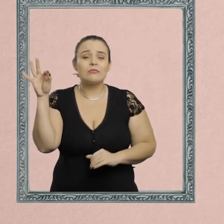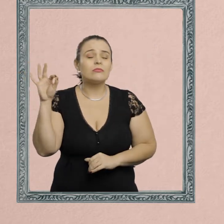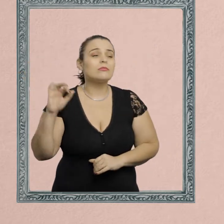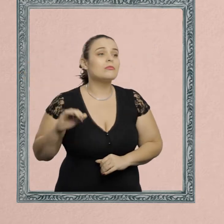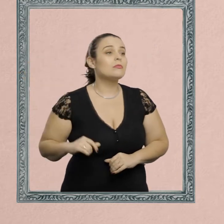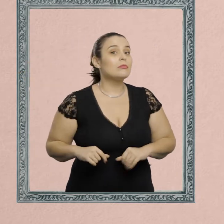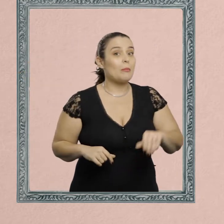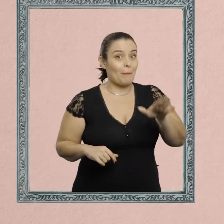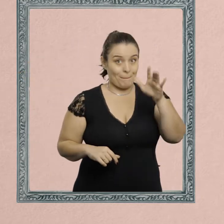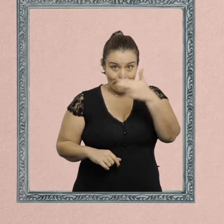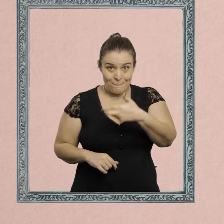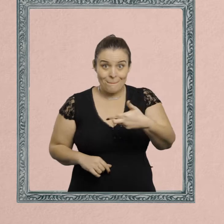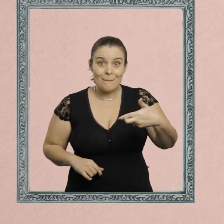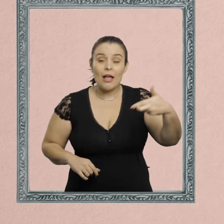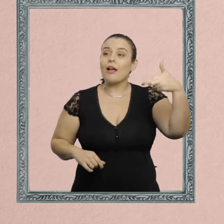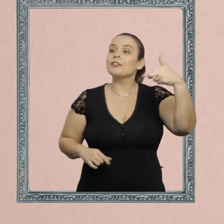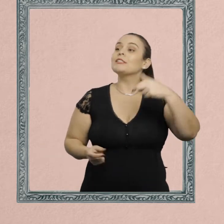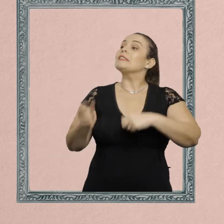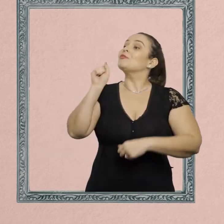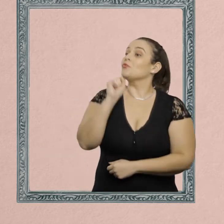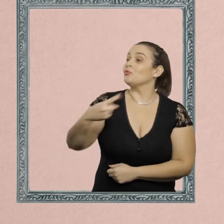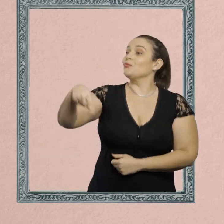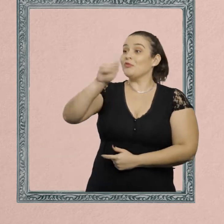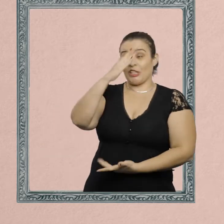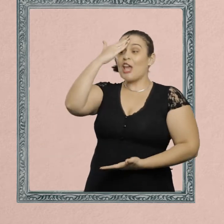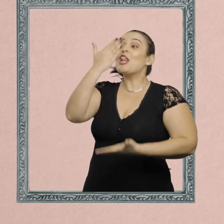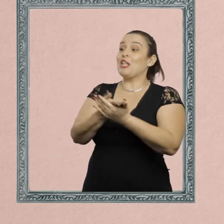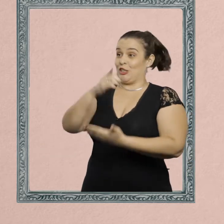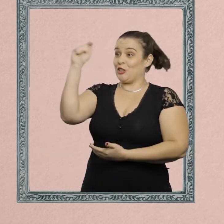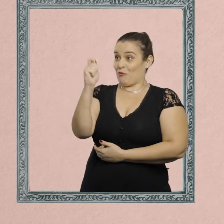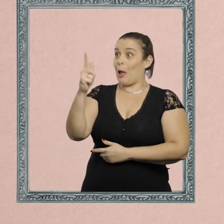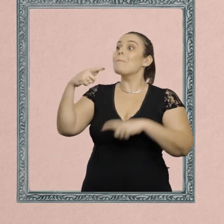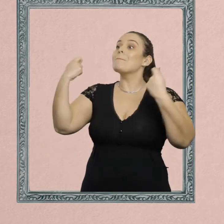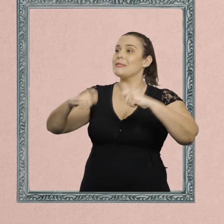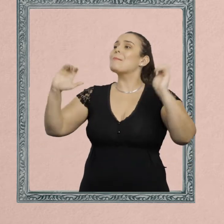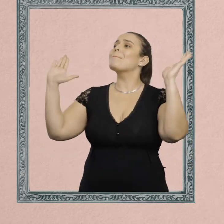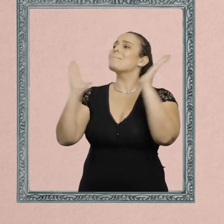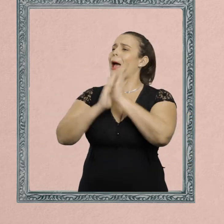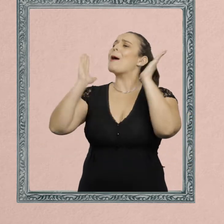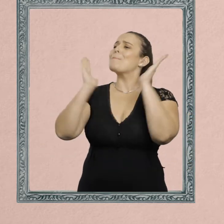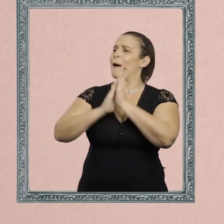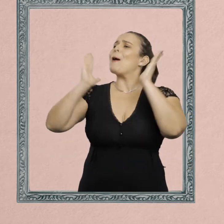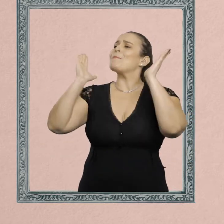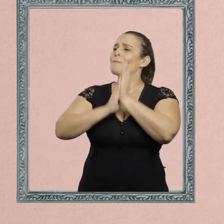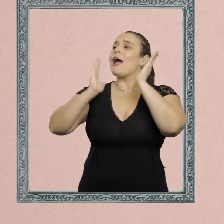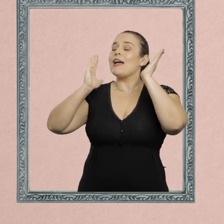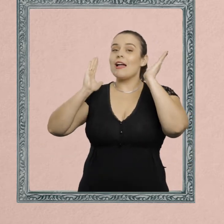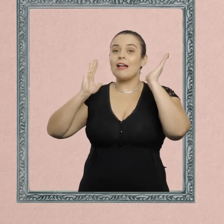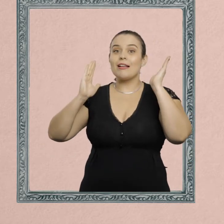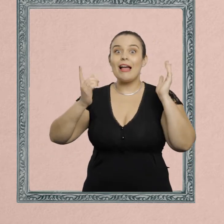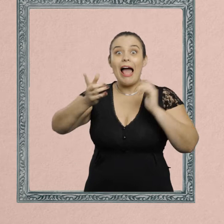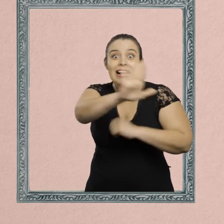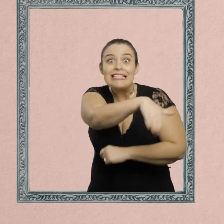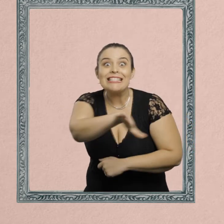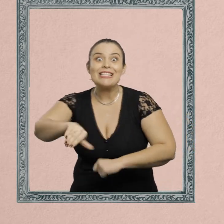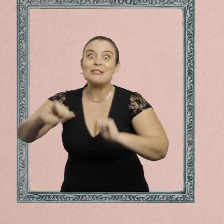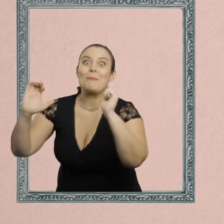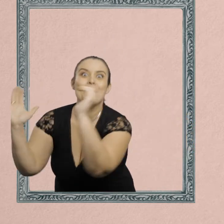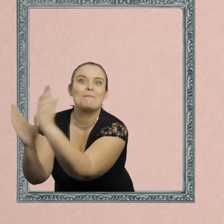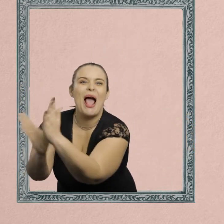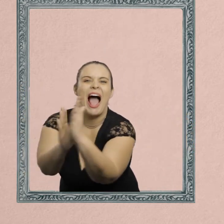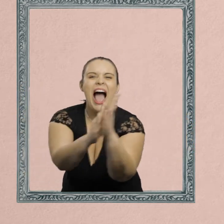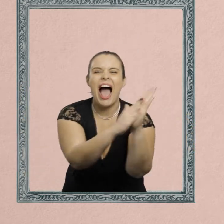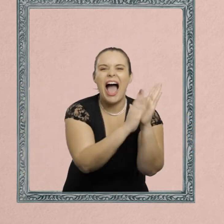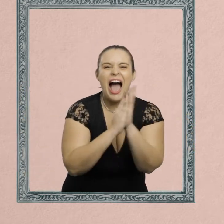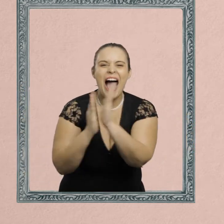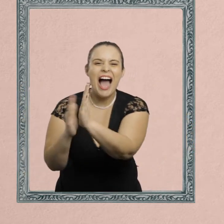para as crianças de seu pensamento. Se vocês acreditam em fadas, batam palmas! Muitas crianças